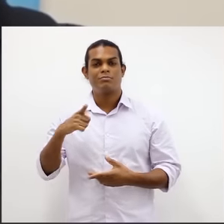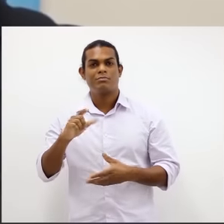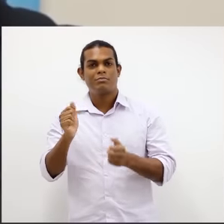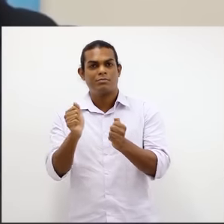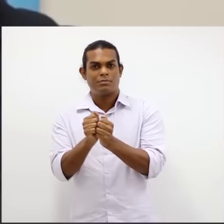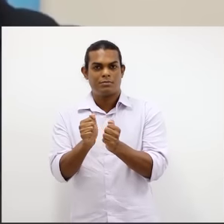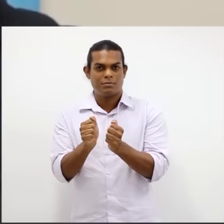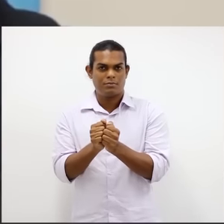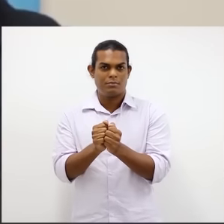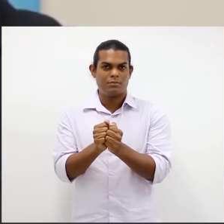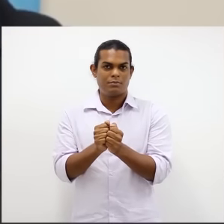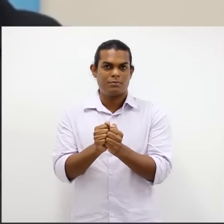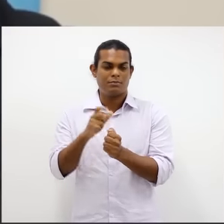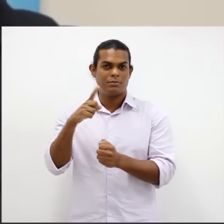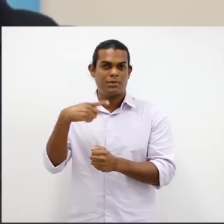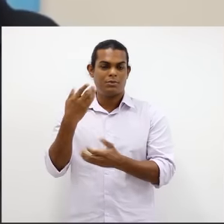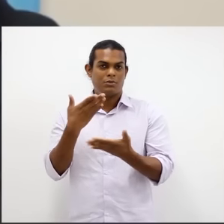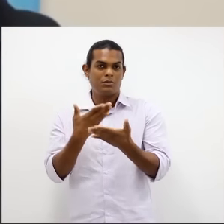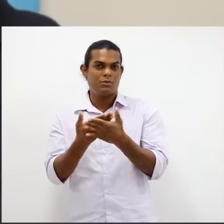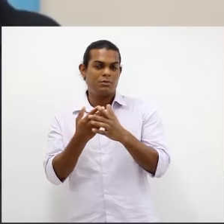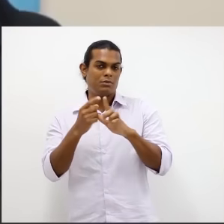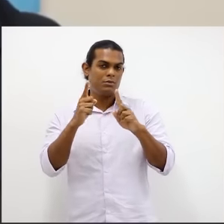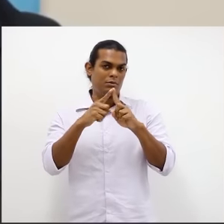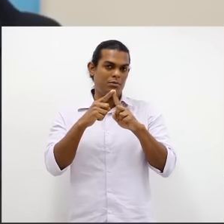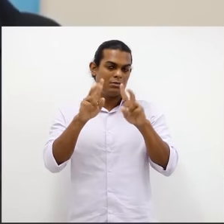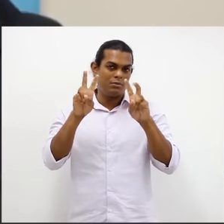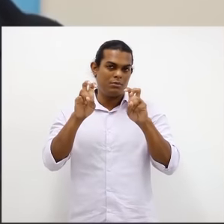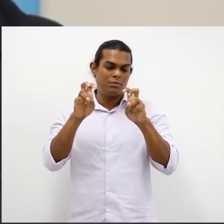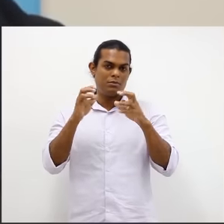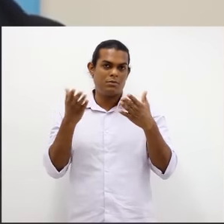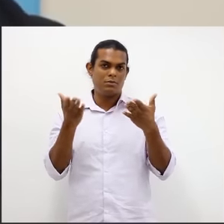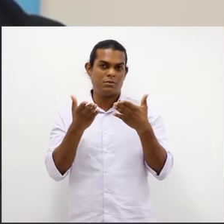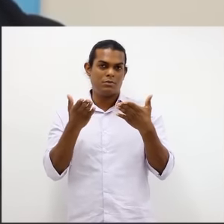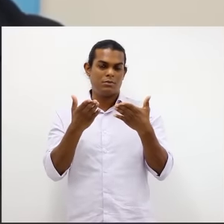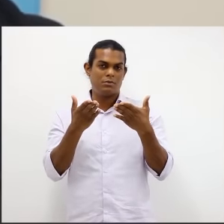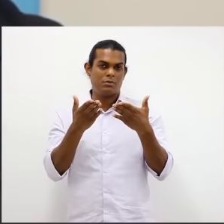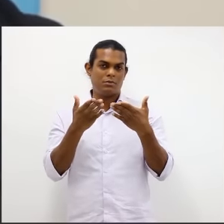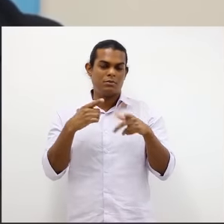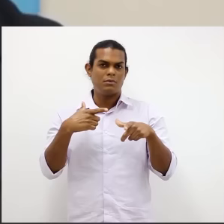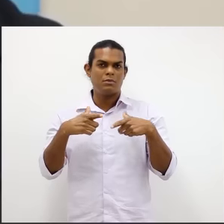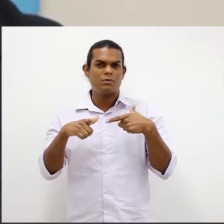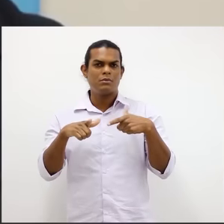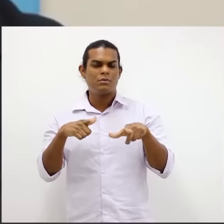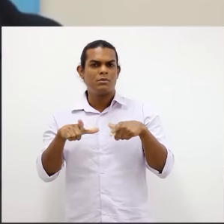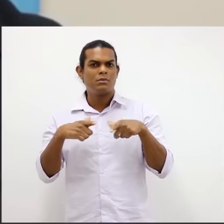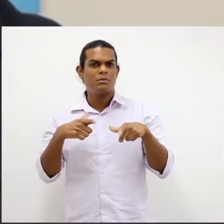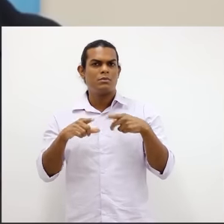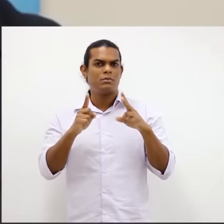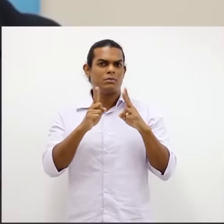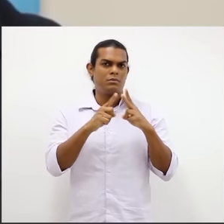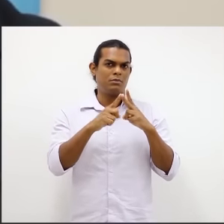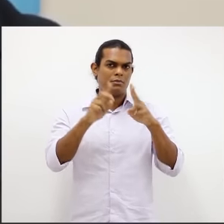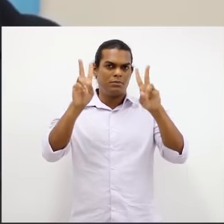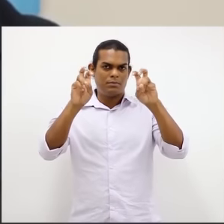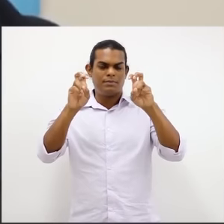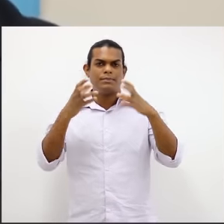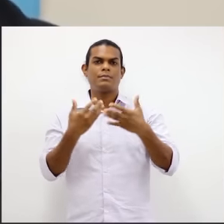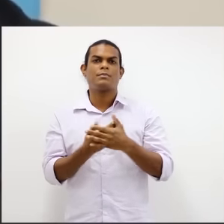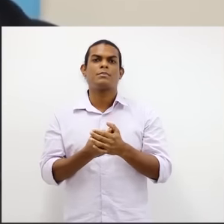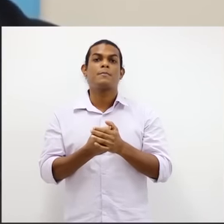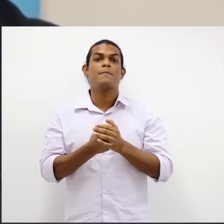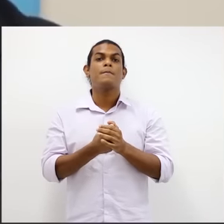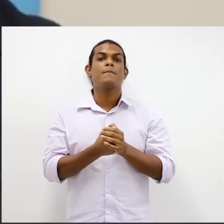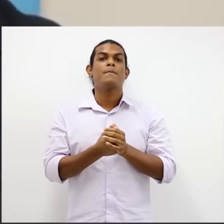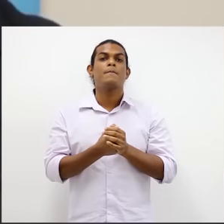vez estamos juntos, depois da primeira competência, vamos agora trabalhar a segunda competência de nossa matéria. A segunda competência versa sobre